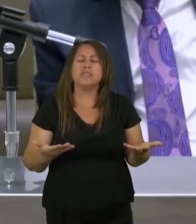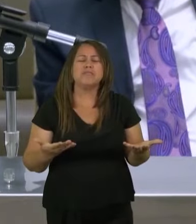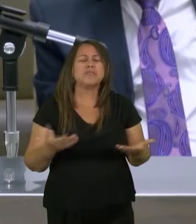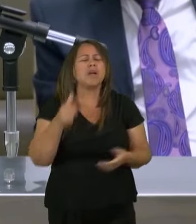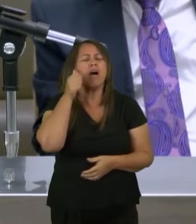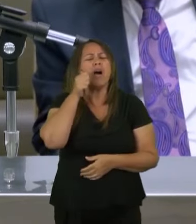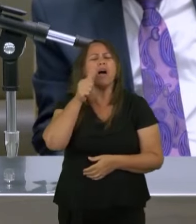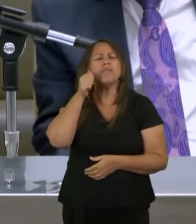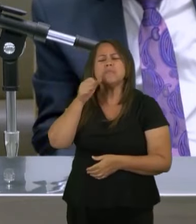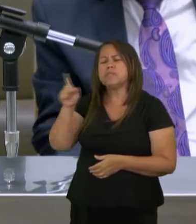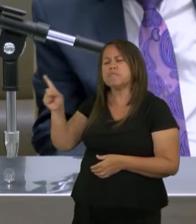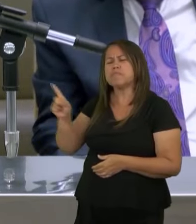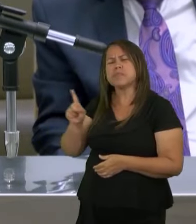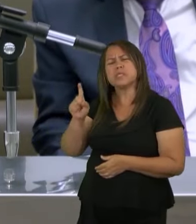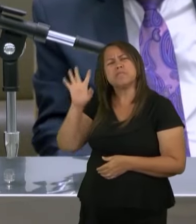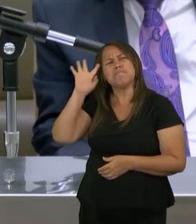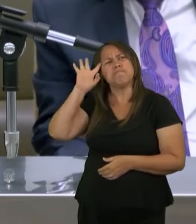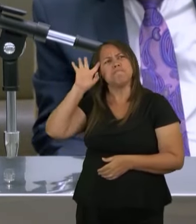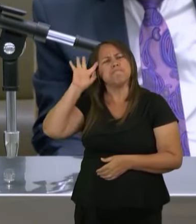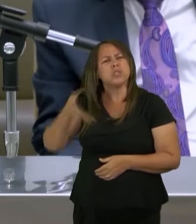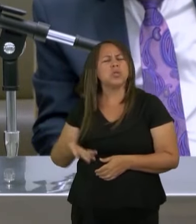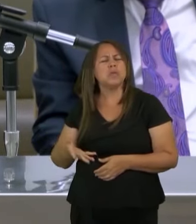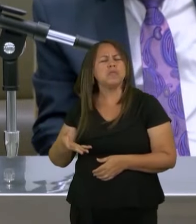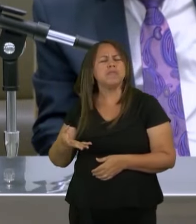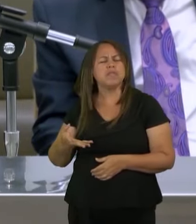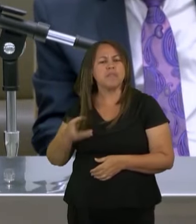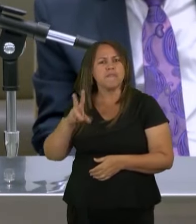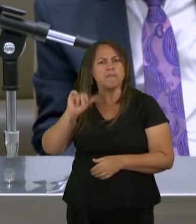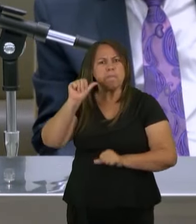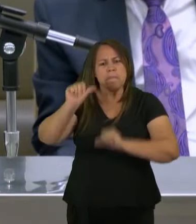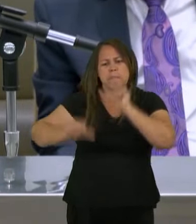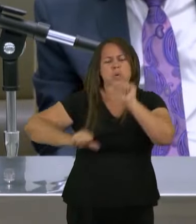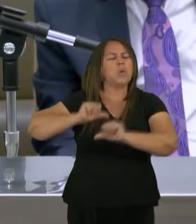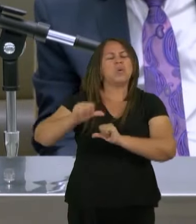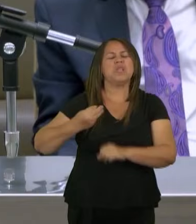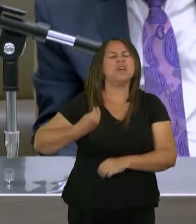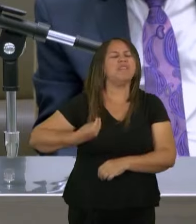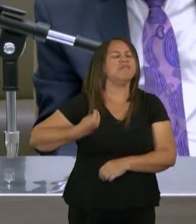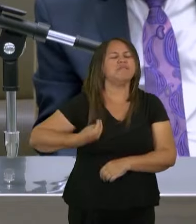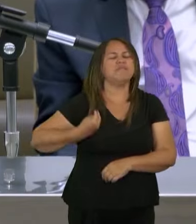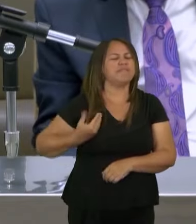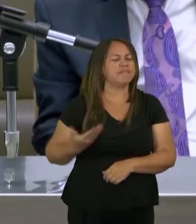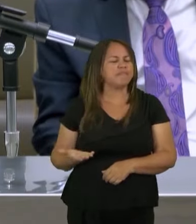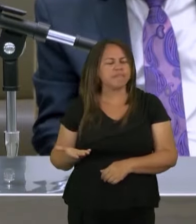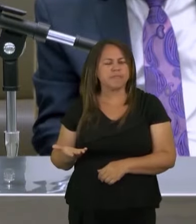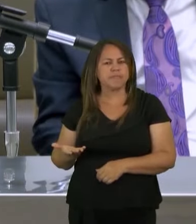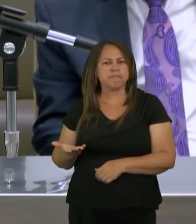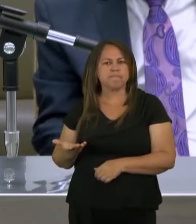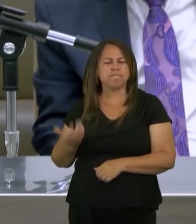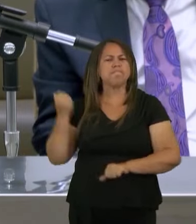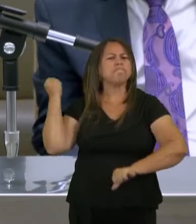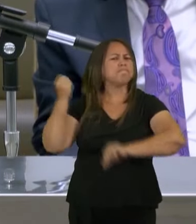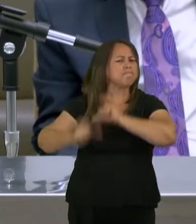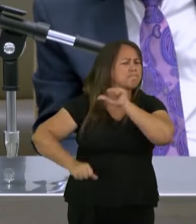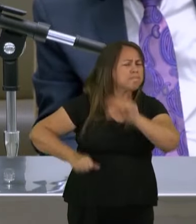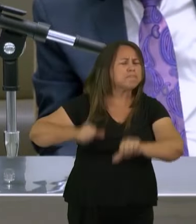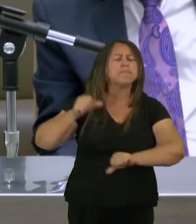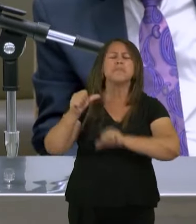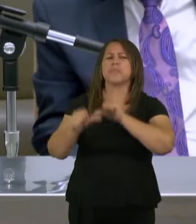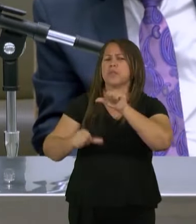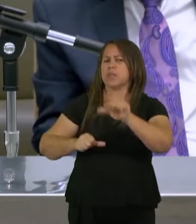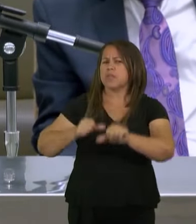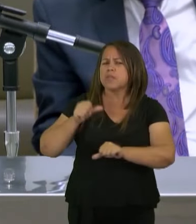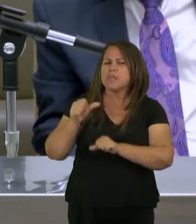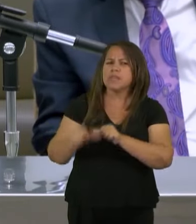toma a decisão que mudaria a sua história, que transformaria